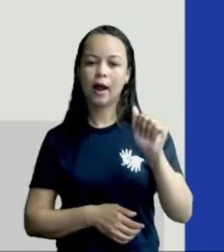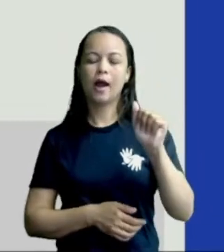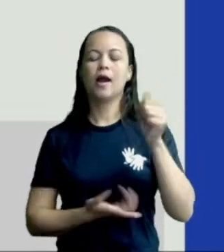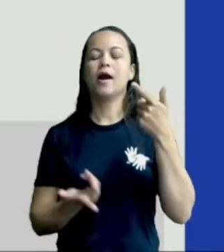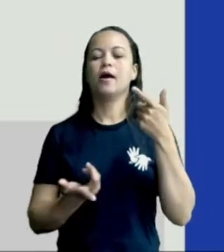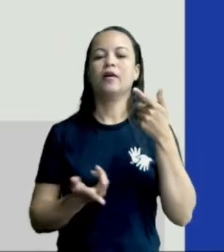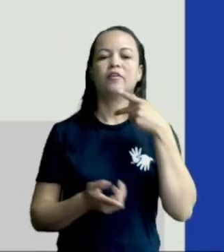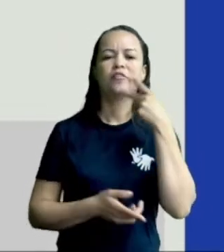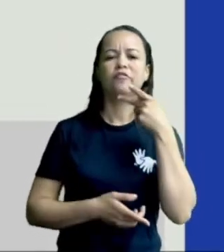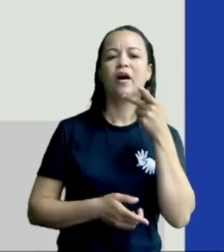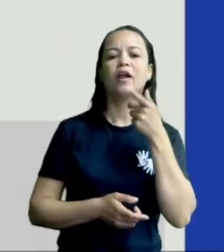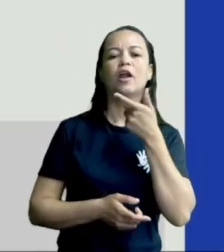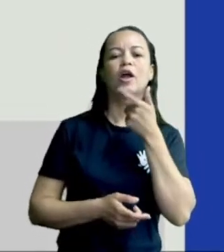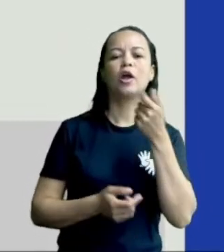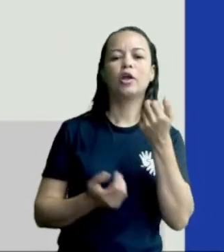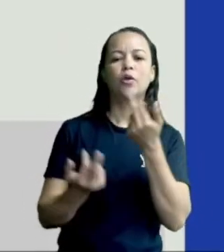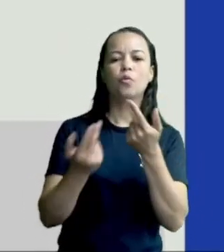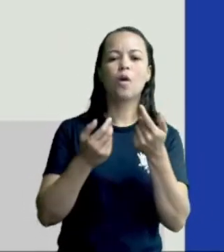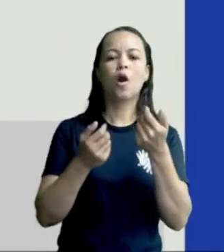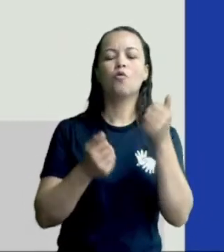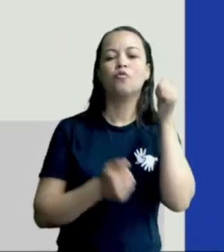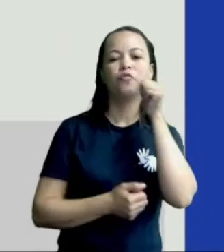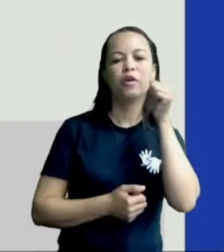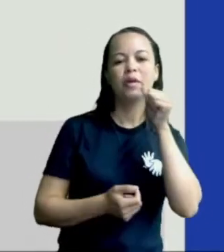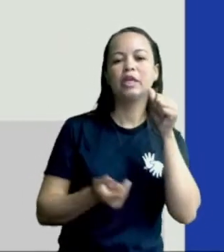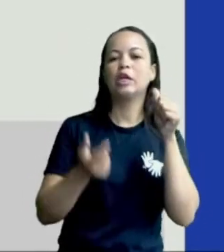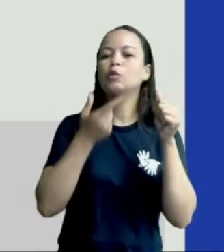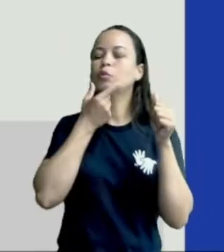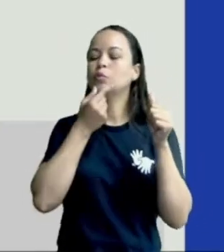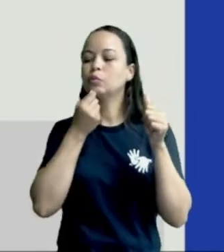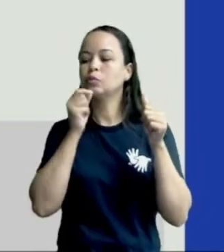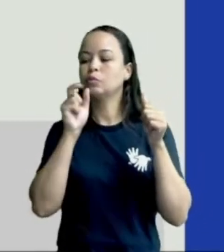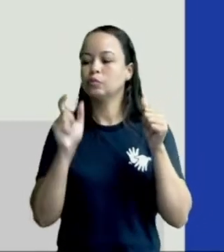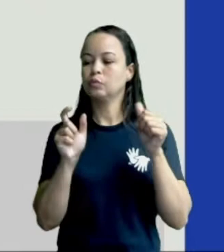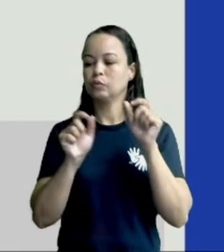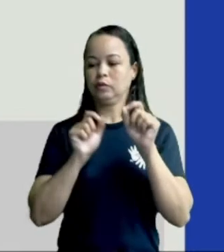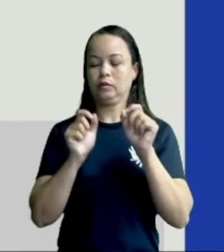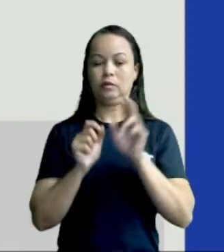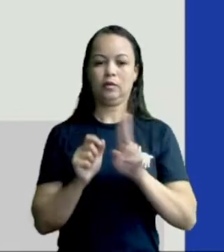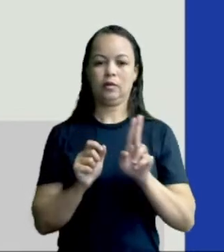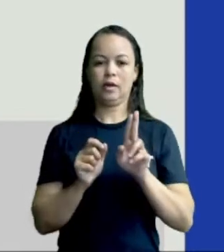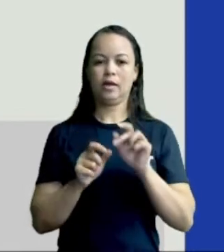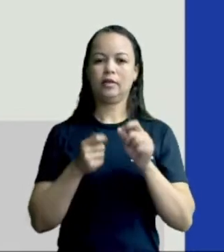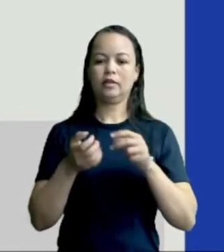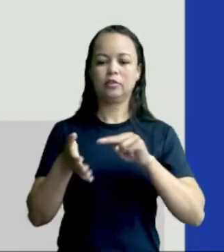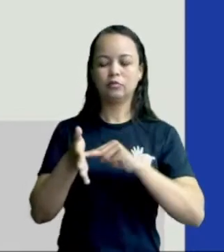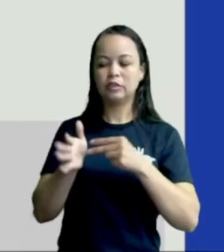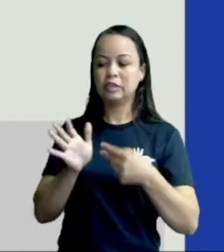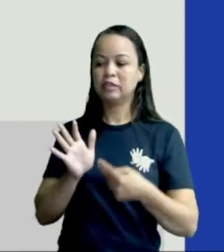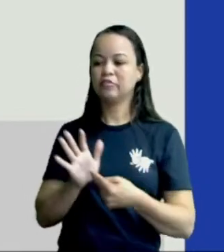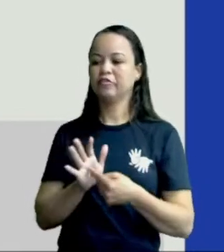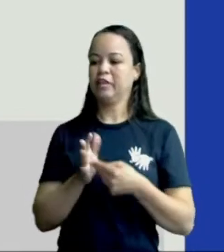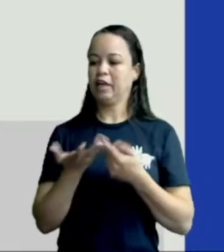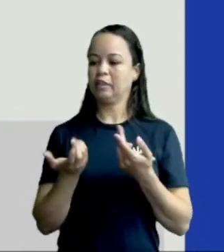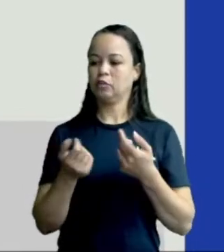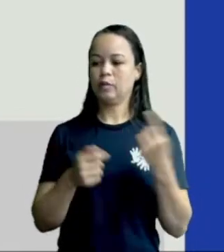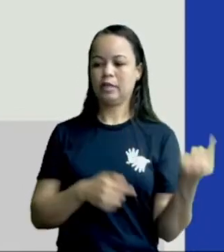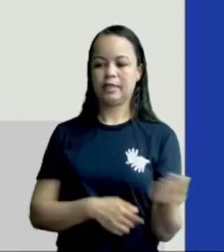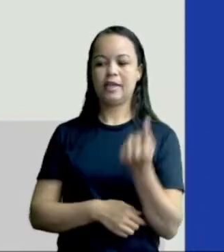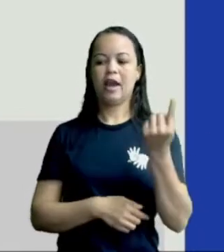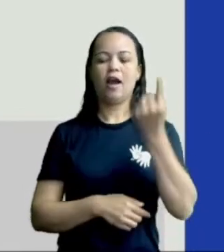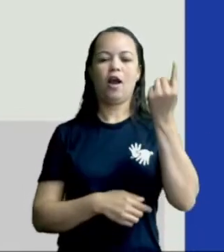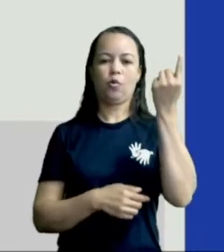alta, elevada, supina, ou seja, evidenciando esta cidade tão importante para a história